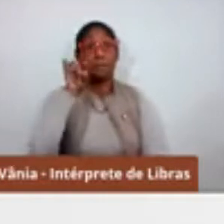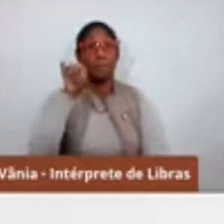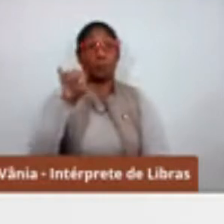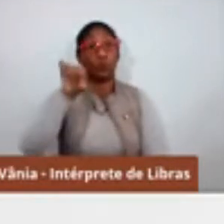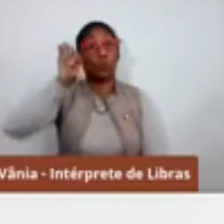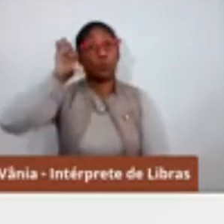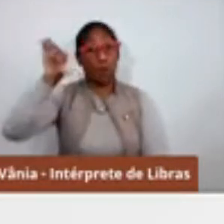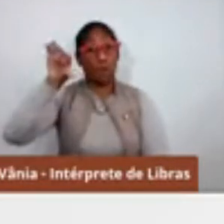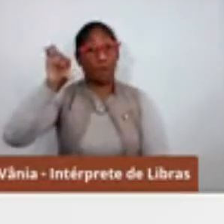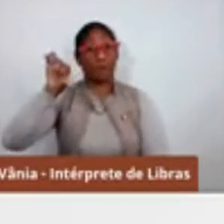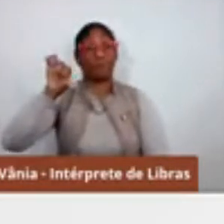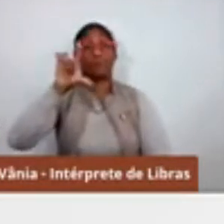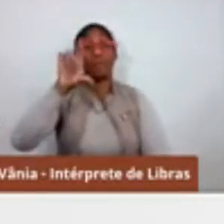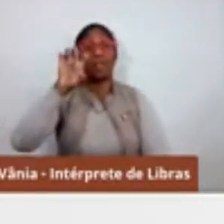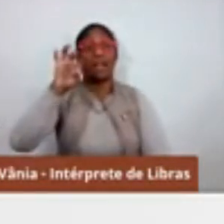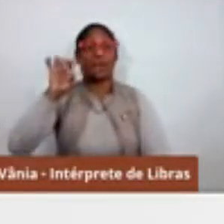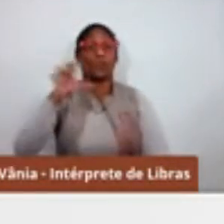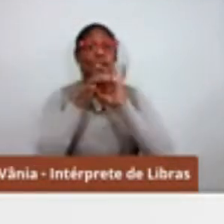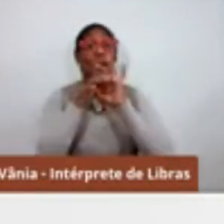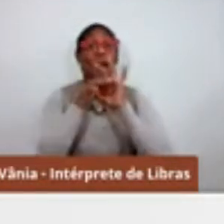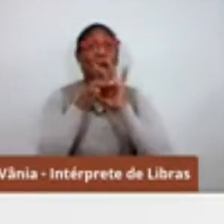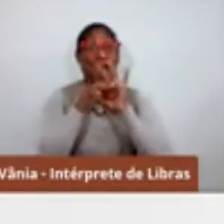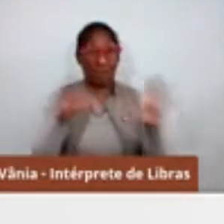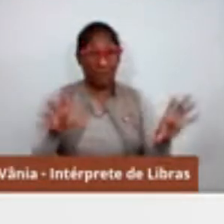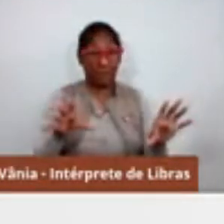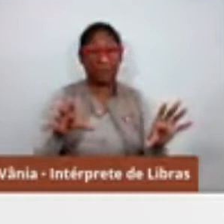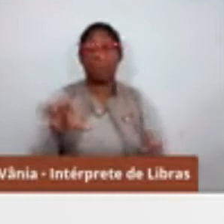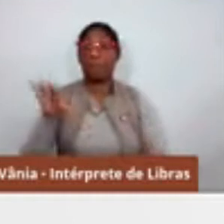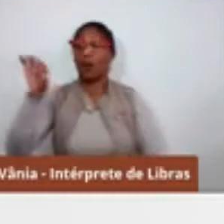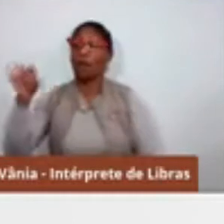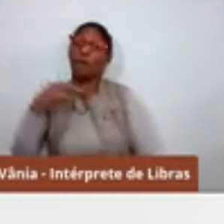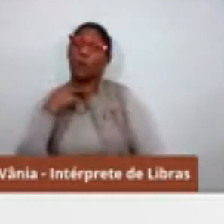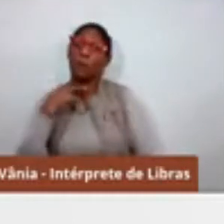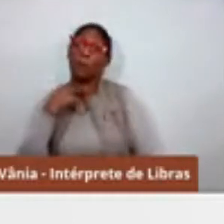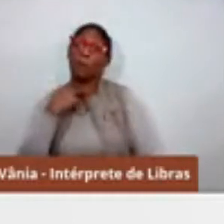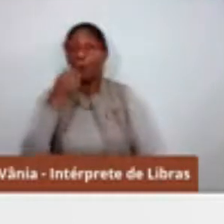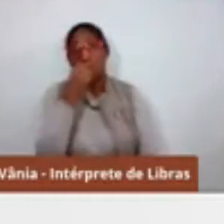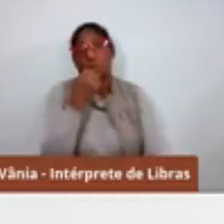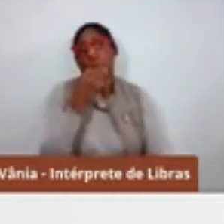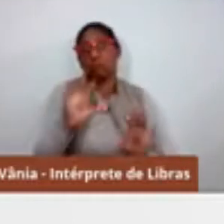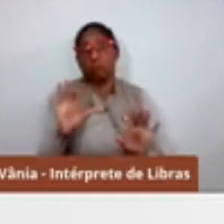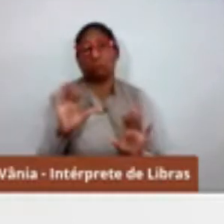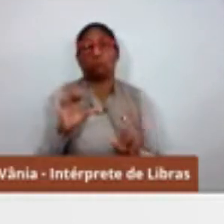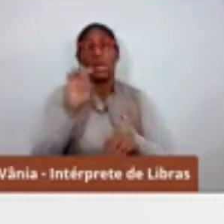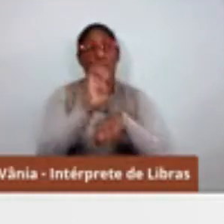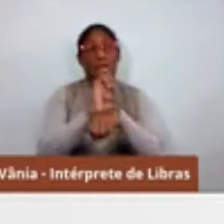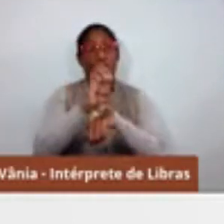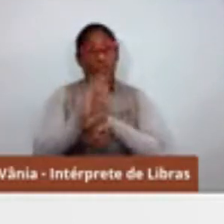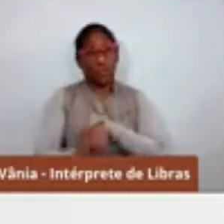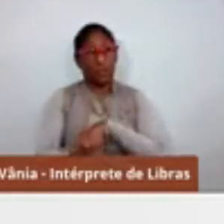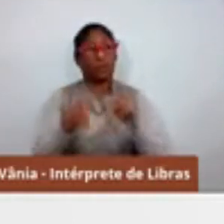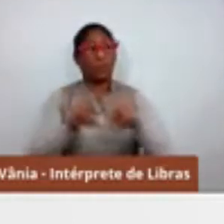2,9 leitos livres para cada leito que está ocupado, o que é um bom indicador. Erechim também teve melhoria